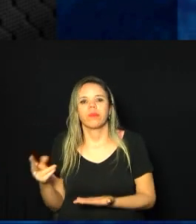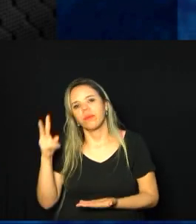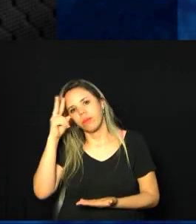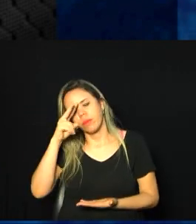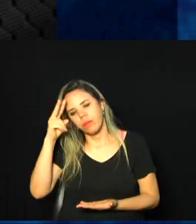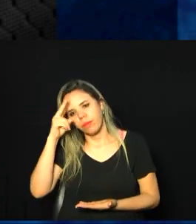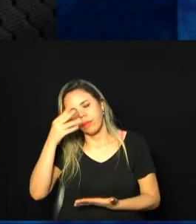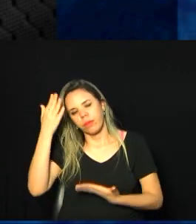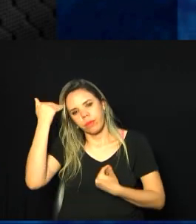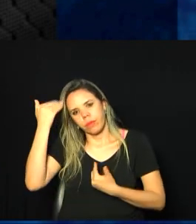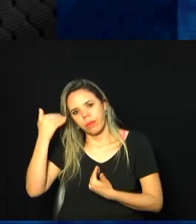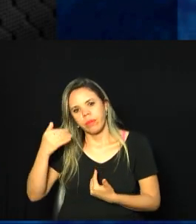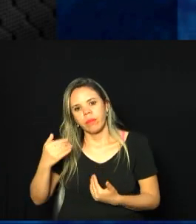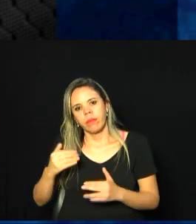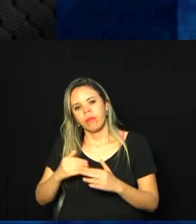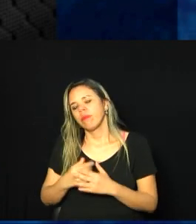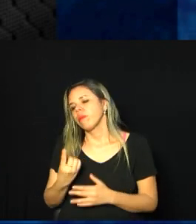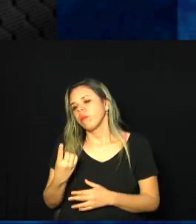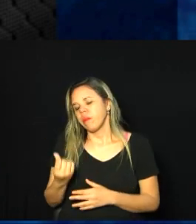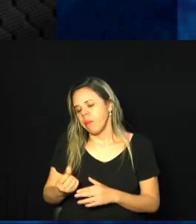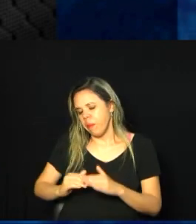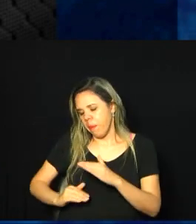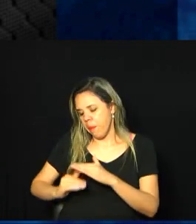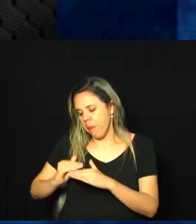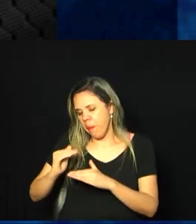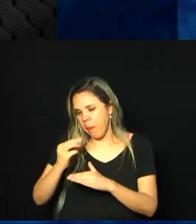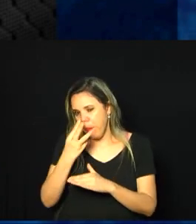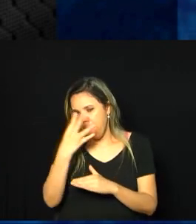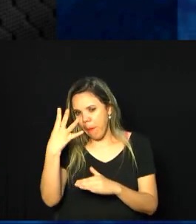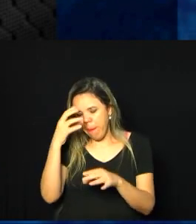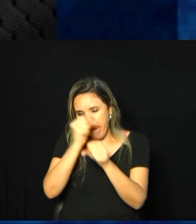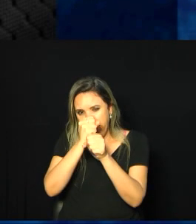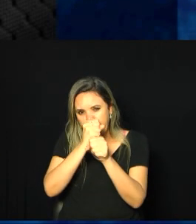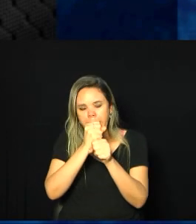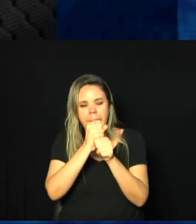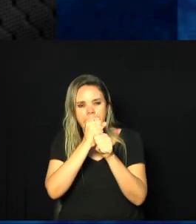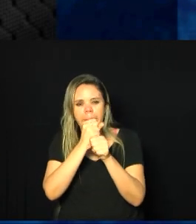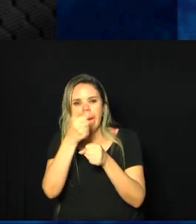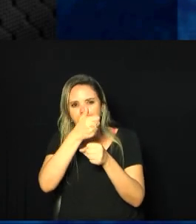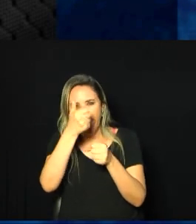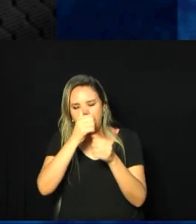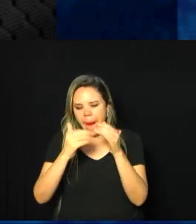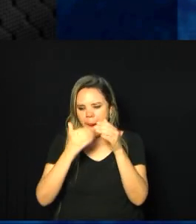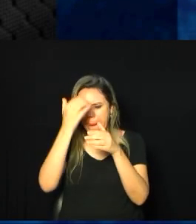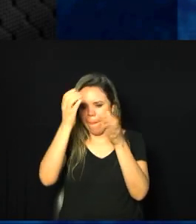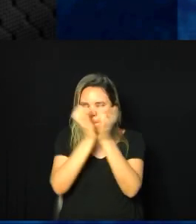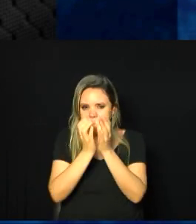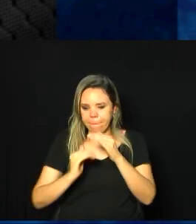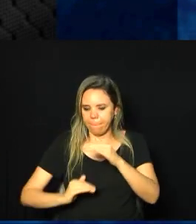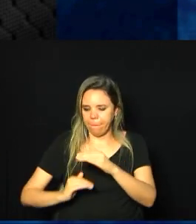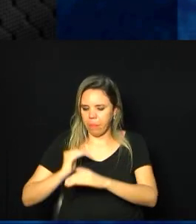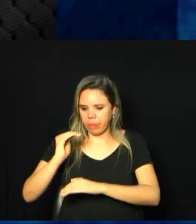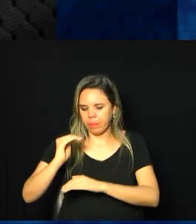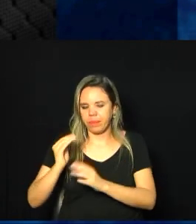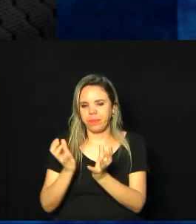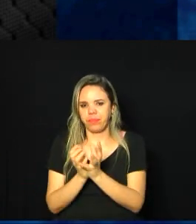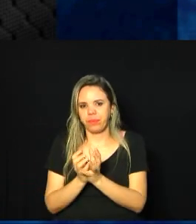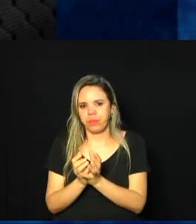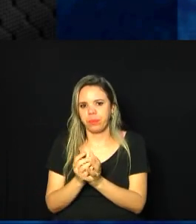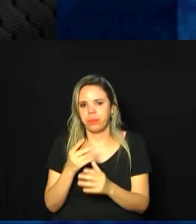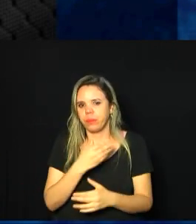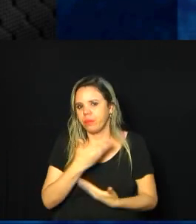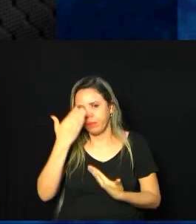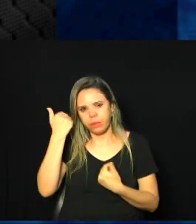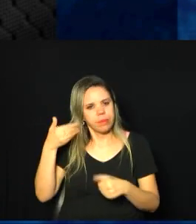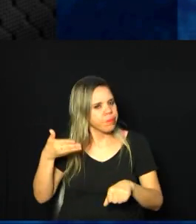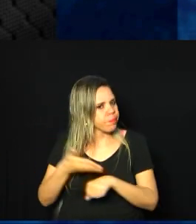Lembrando que a Macaca, 16ª colocada com 34 pontos, é a primeira equipe fora da zona de rebaixamento. A Ponte